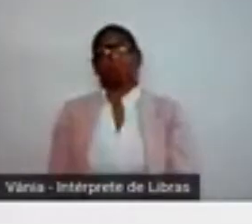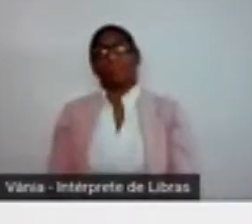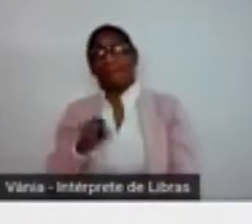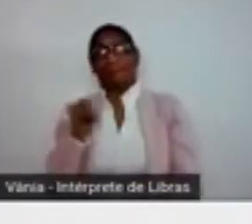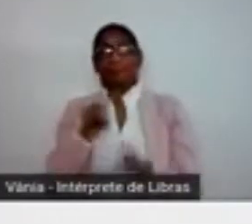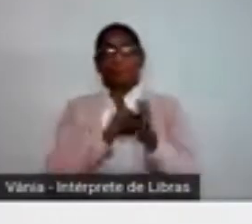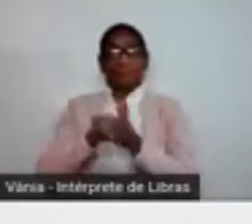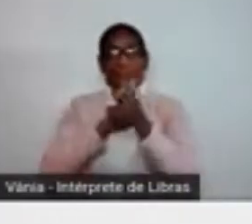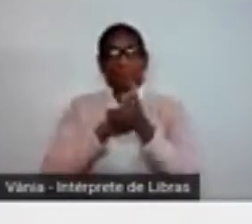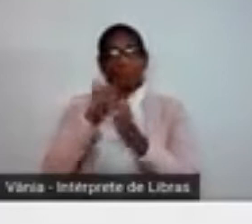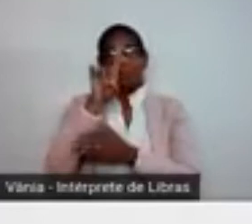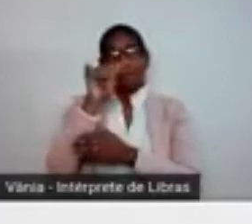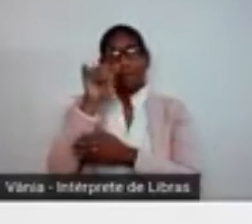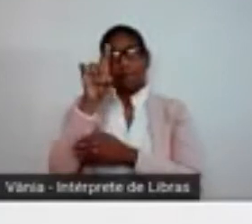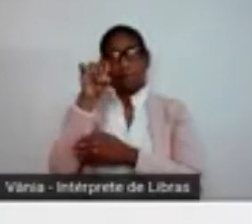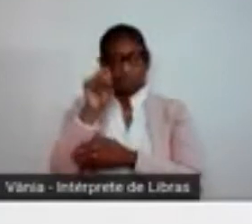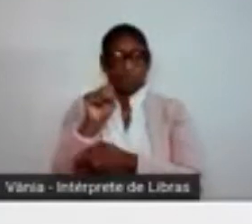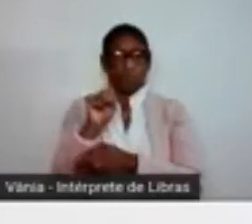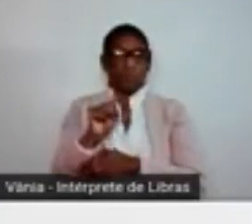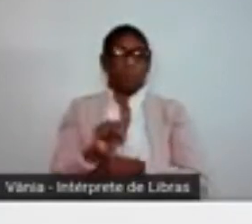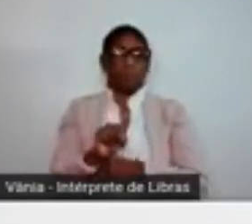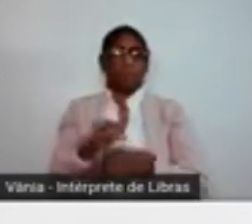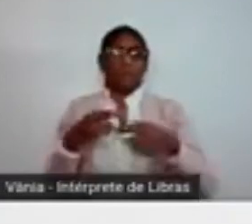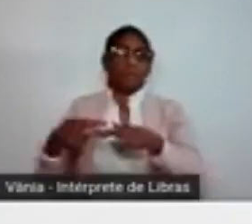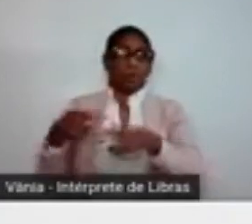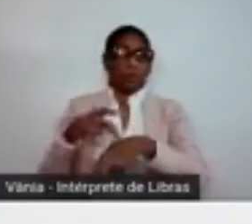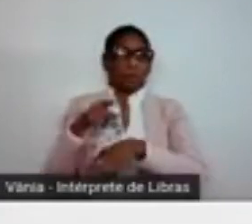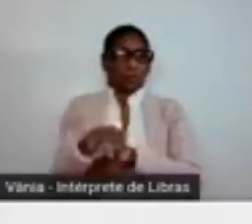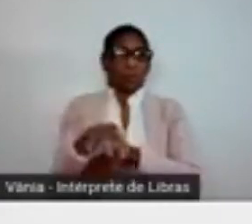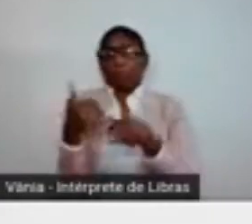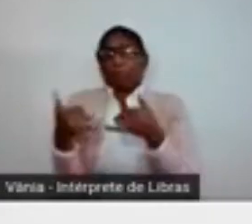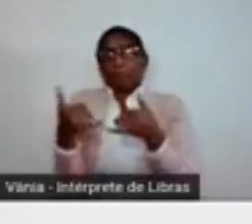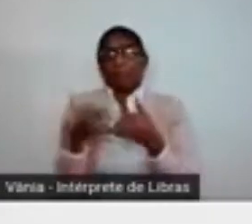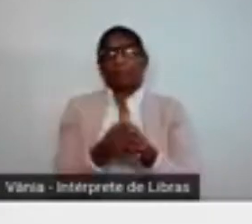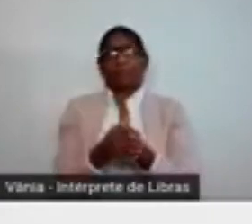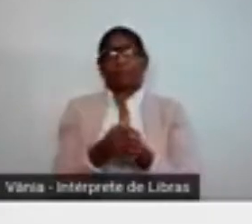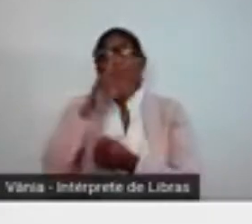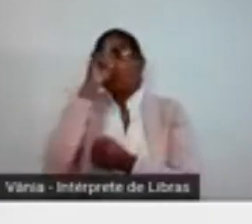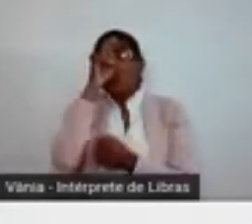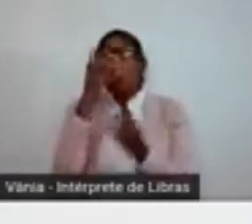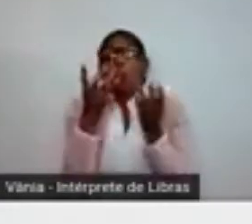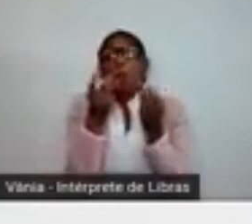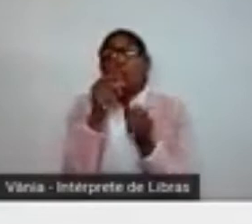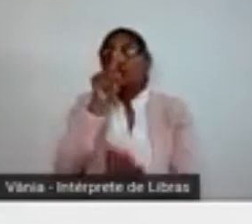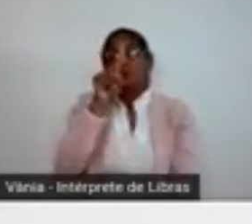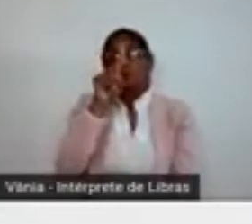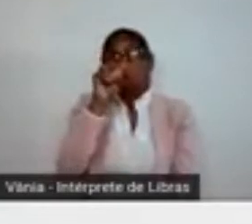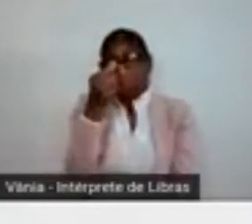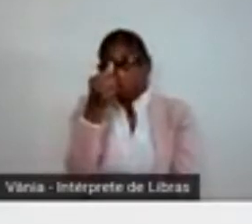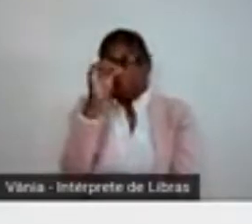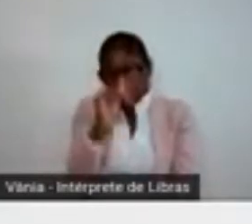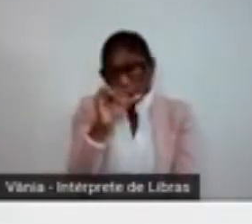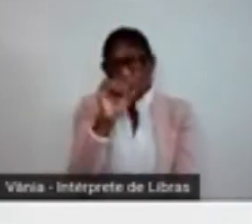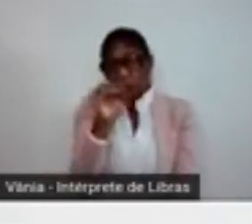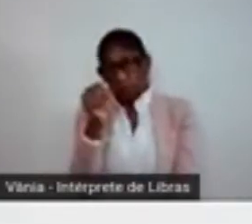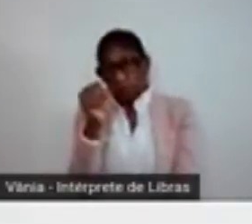alguns dados positivos a serem salientados aqui da região de Passo Fundo. Por exemplo, hospitalizações tinham sido 106, baixaram a